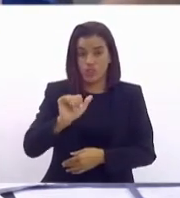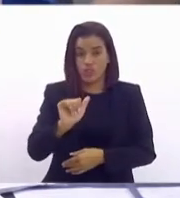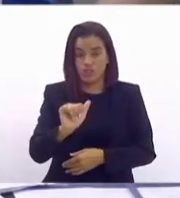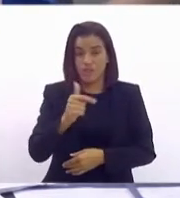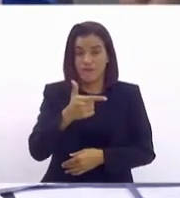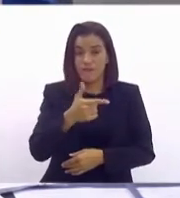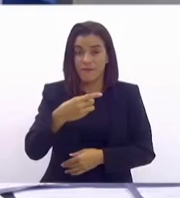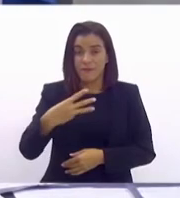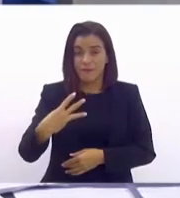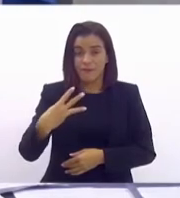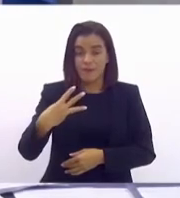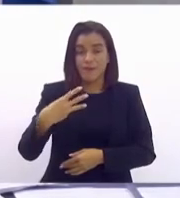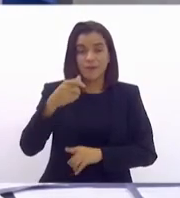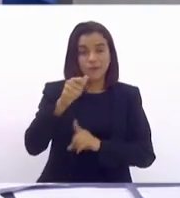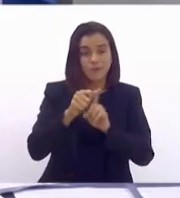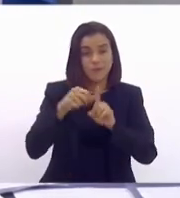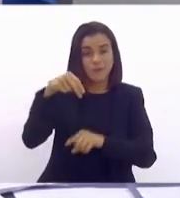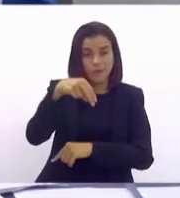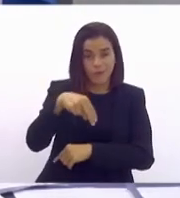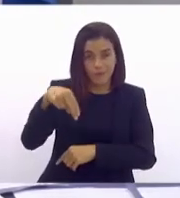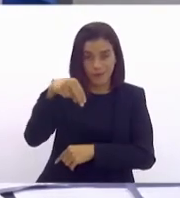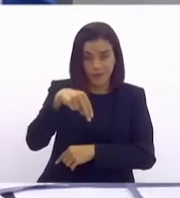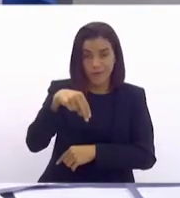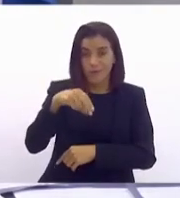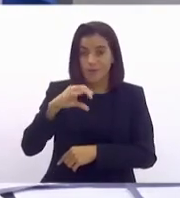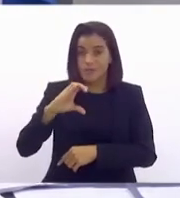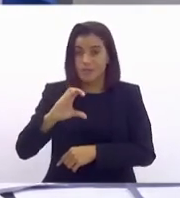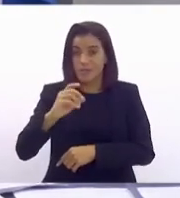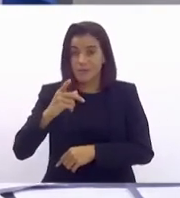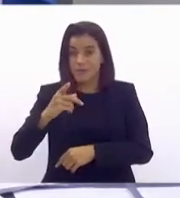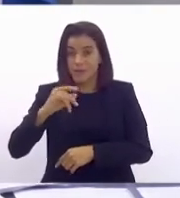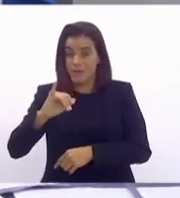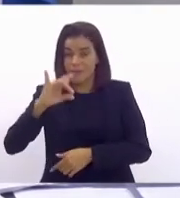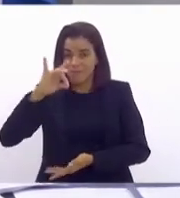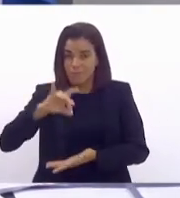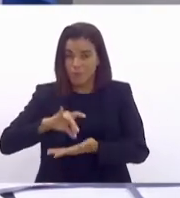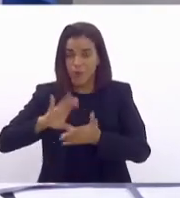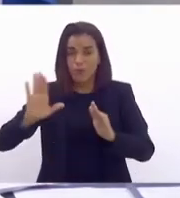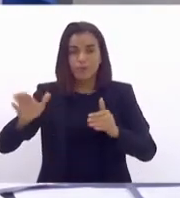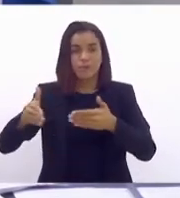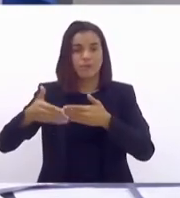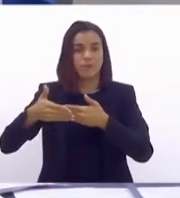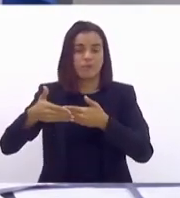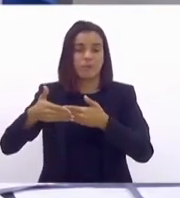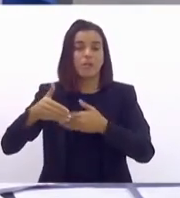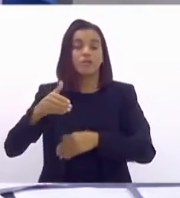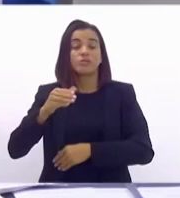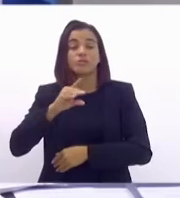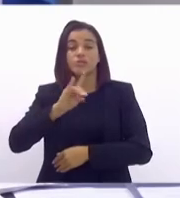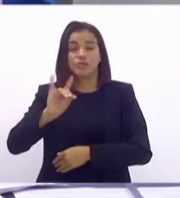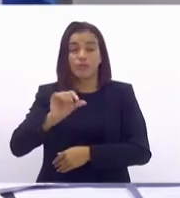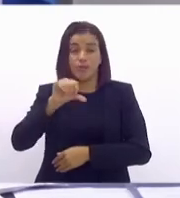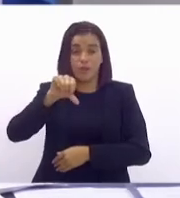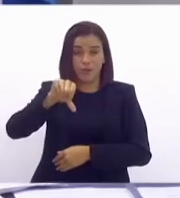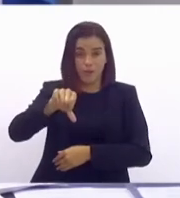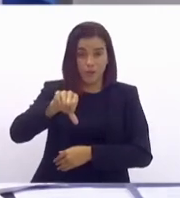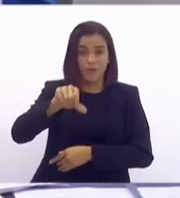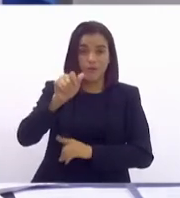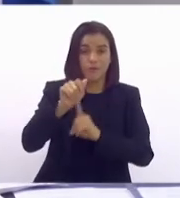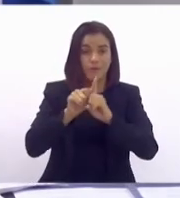de novembro e a CPI termina oficialmente dia 9